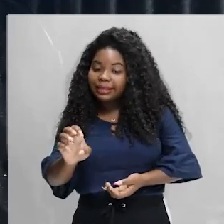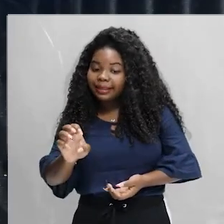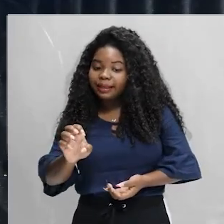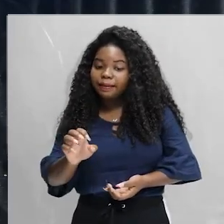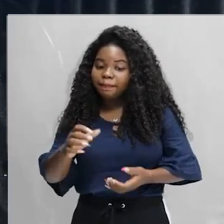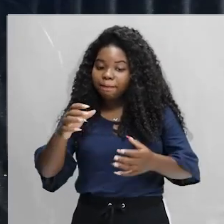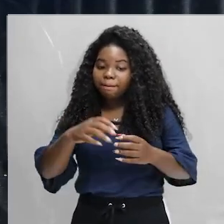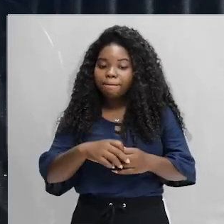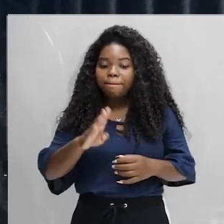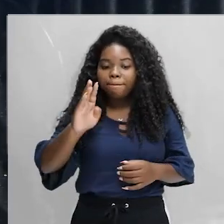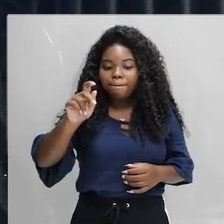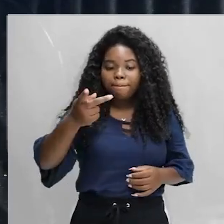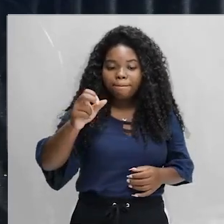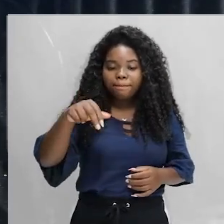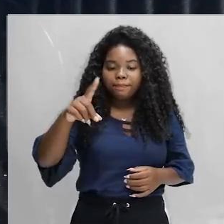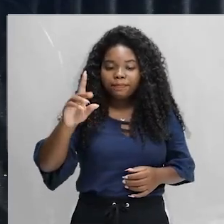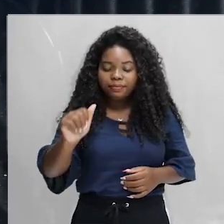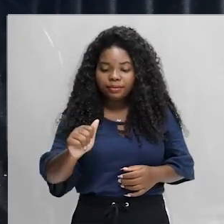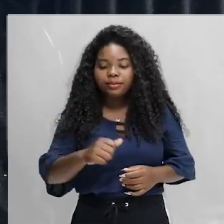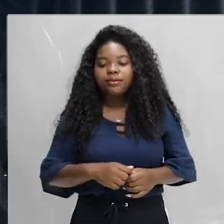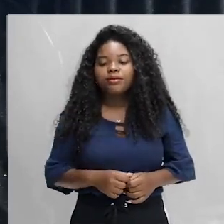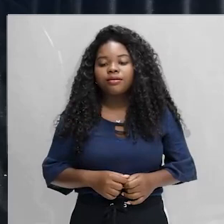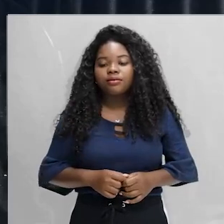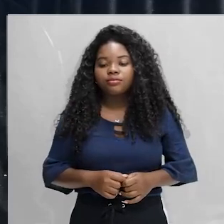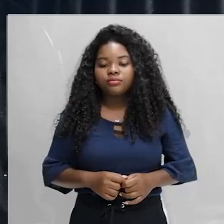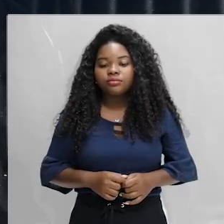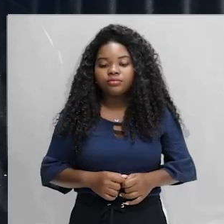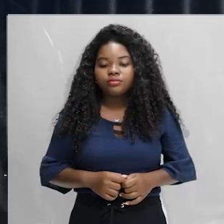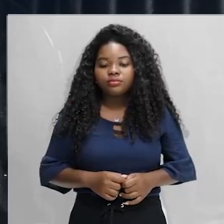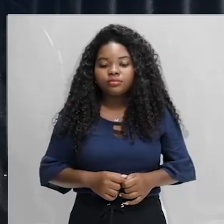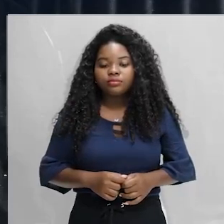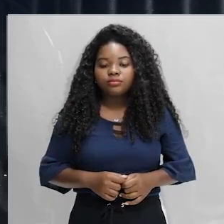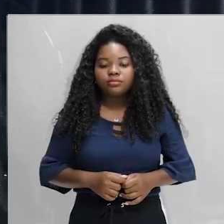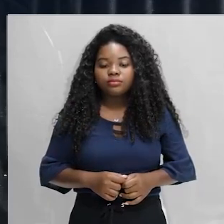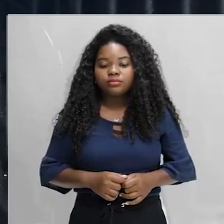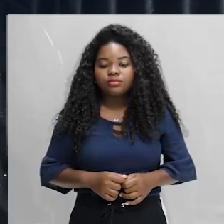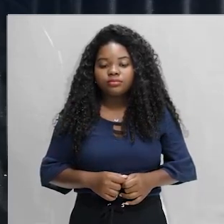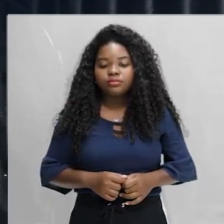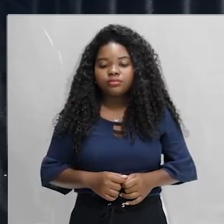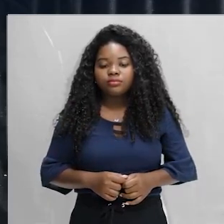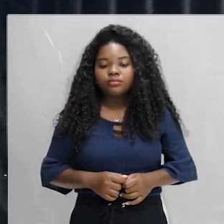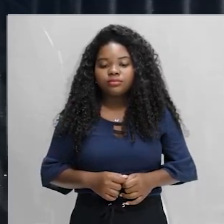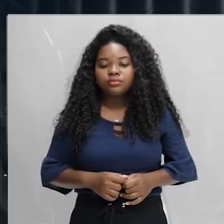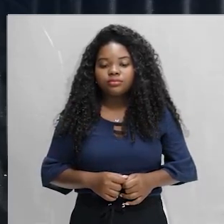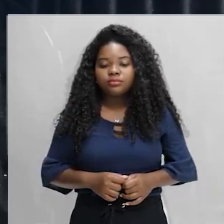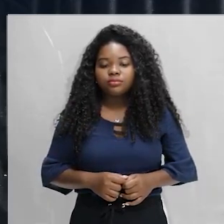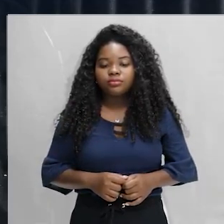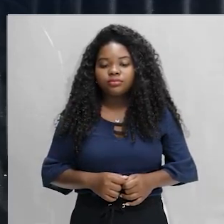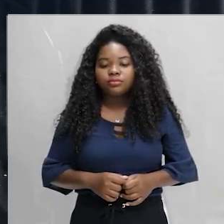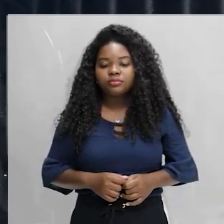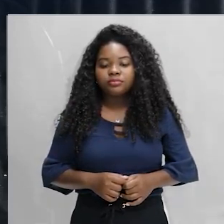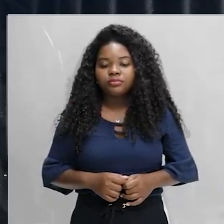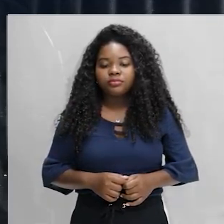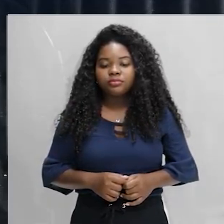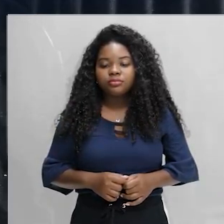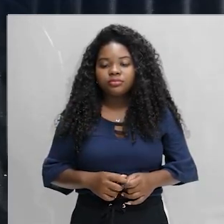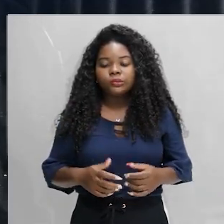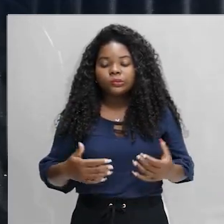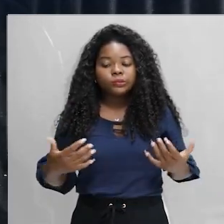pelo sol nascente, para transformar numa oração, tá? Para a gente poder contextualizar o nosso assunto. Então,